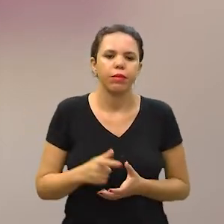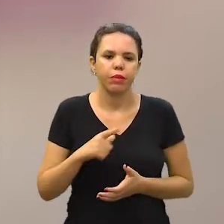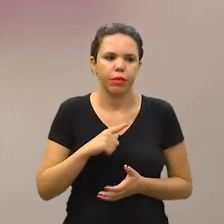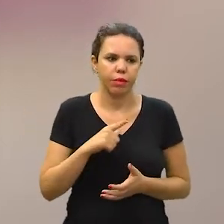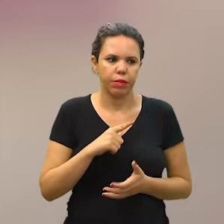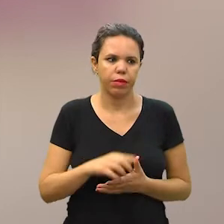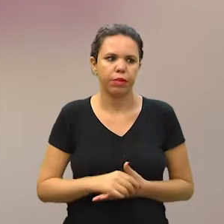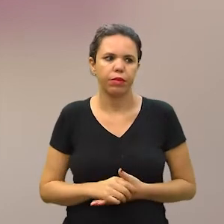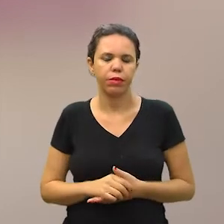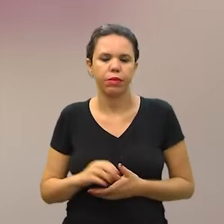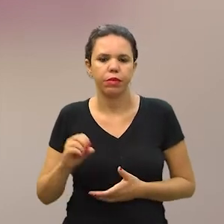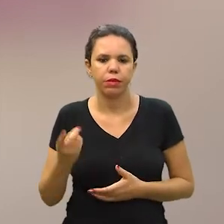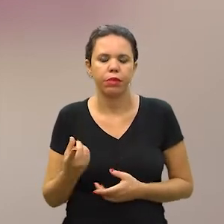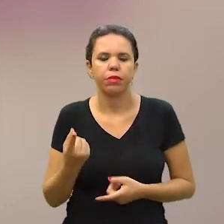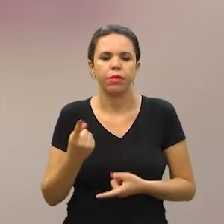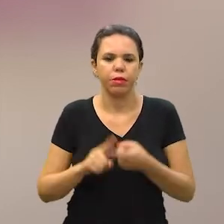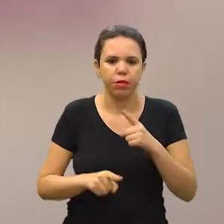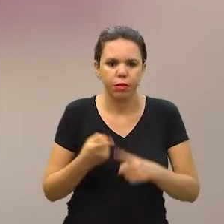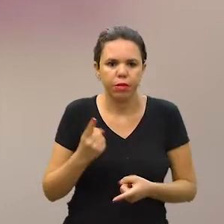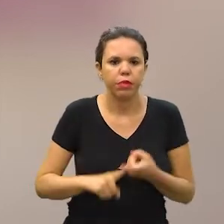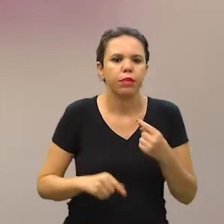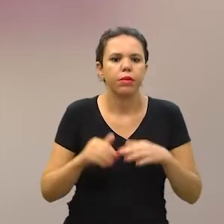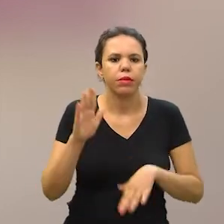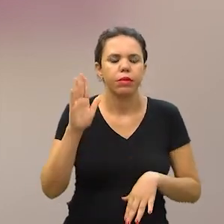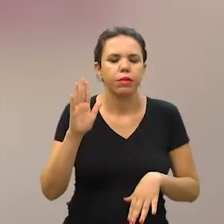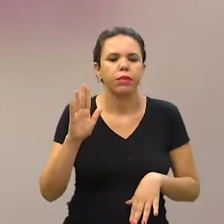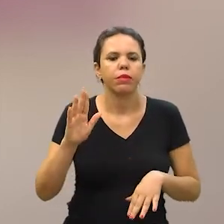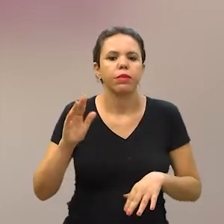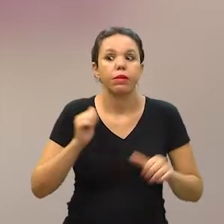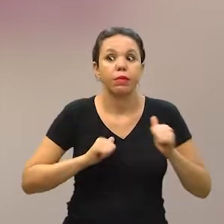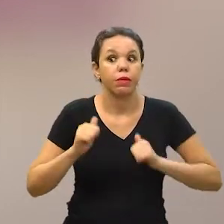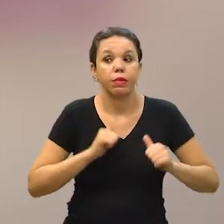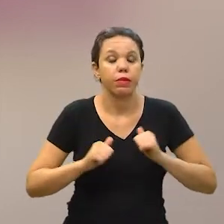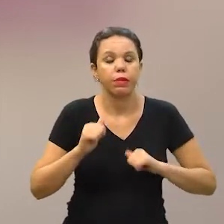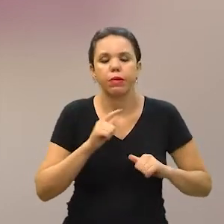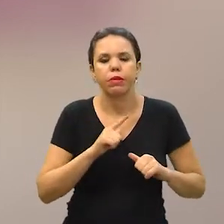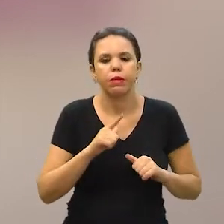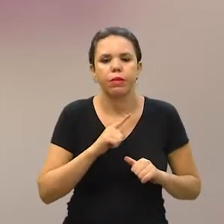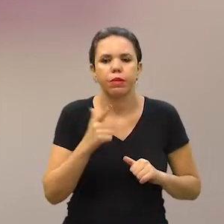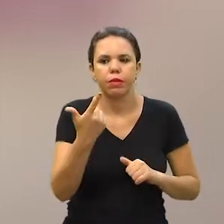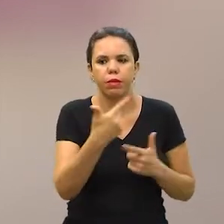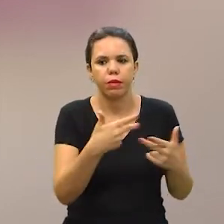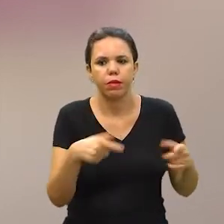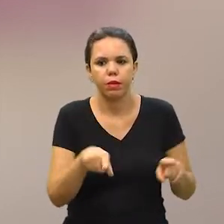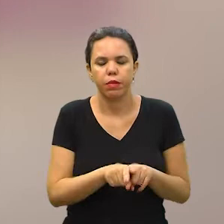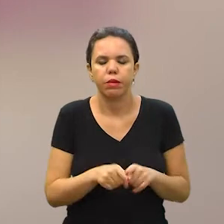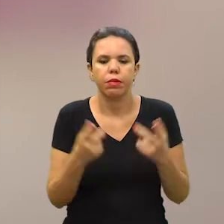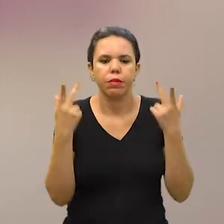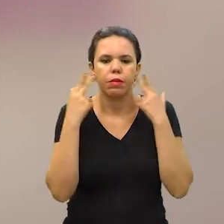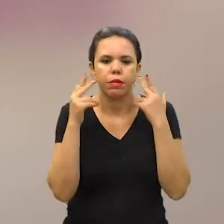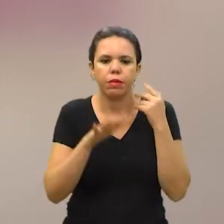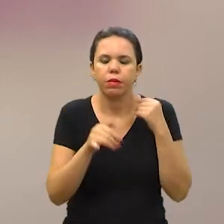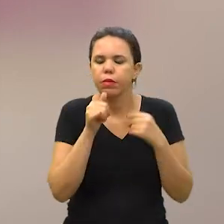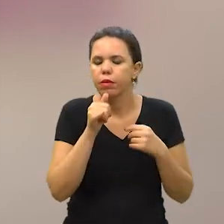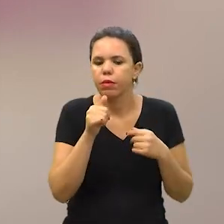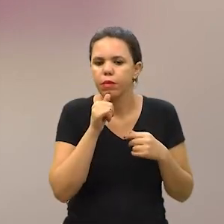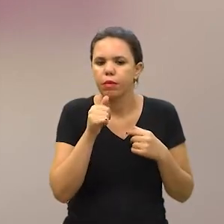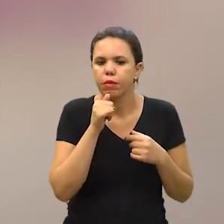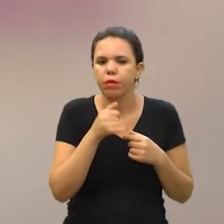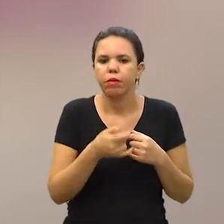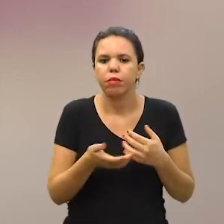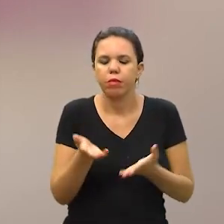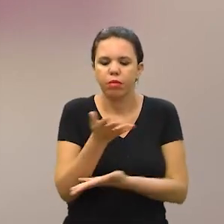aquele TDAH, ou o combinado, ou até mais a questão da hiperatividade, a gente tem alguns outros pontos que são muito comuns. Então, por exemplo,